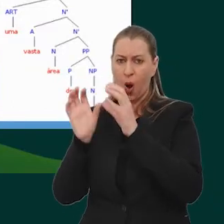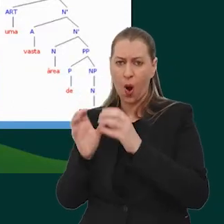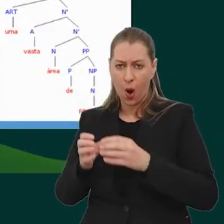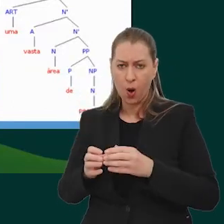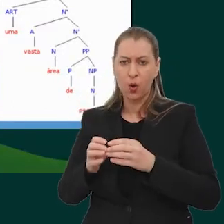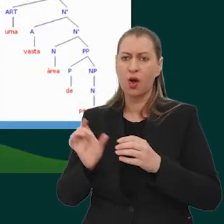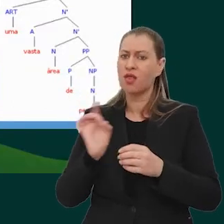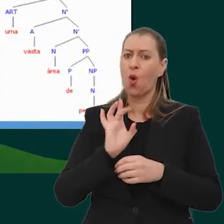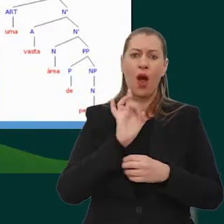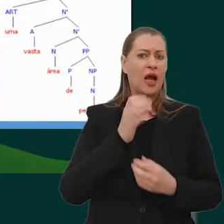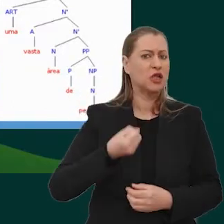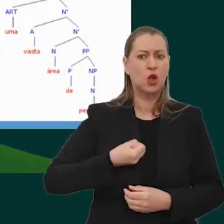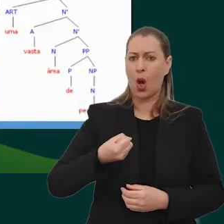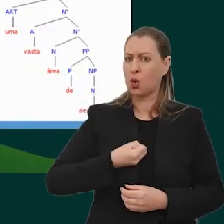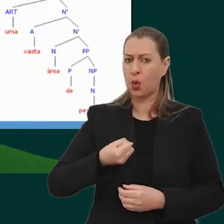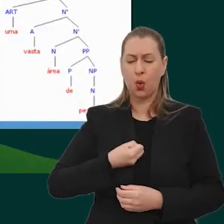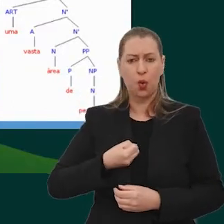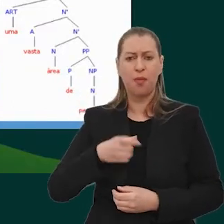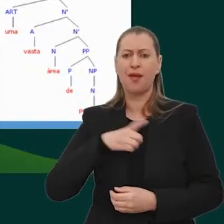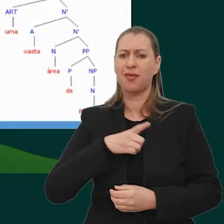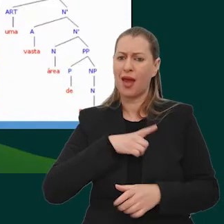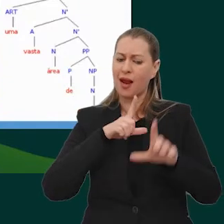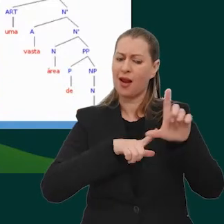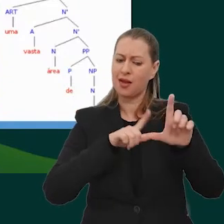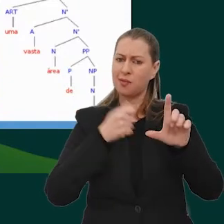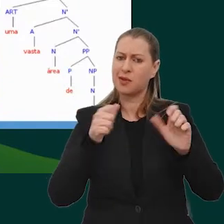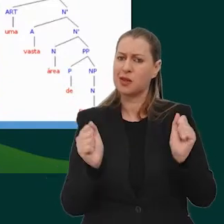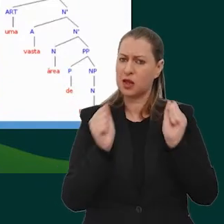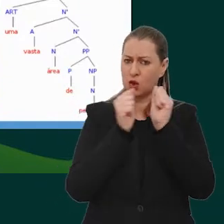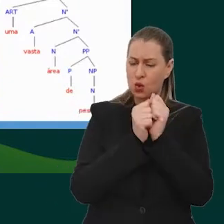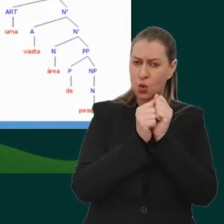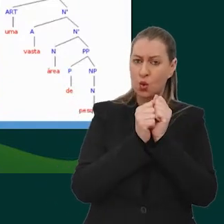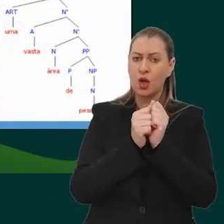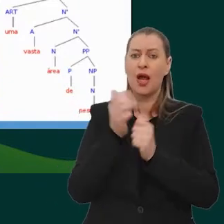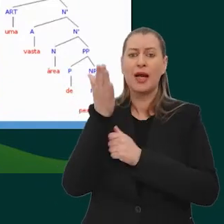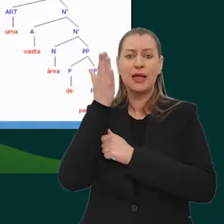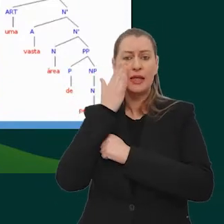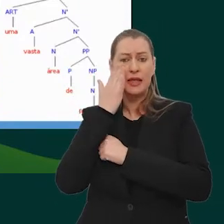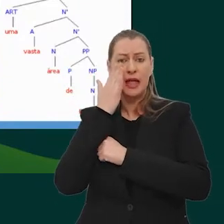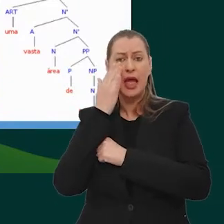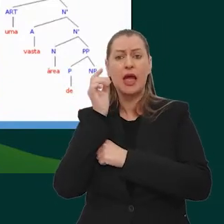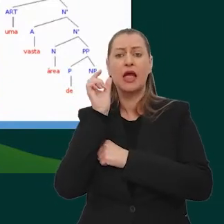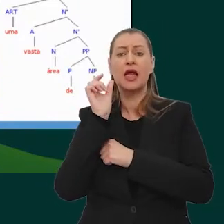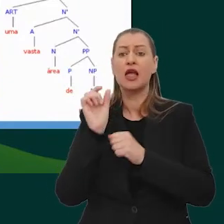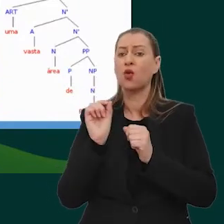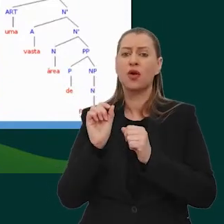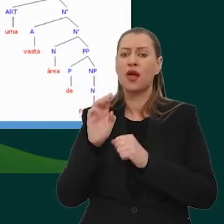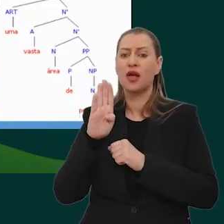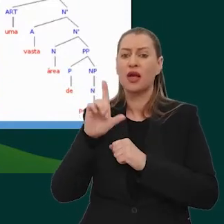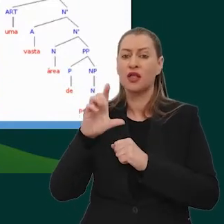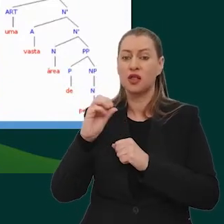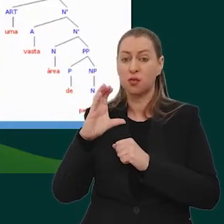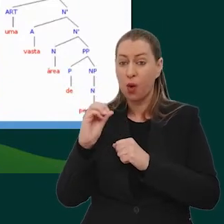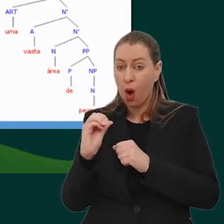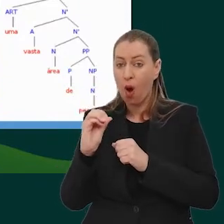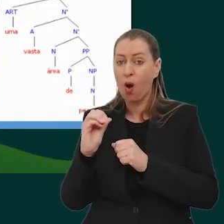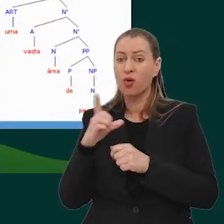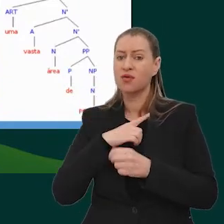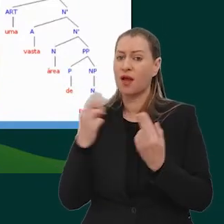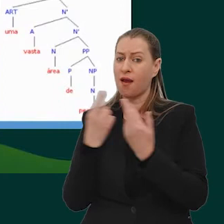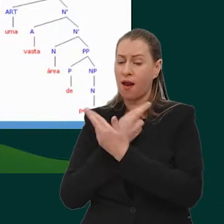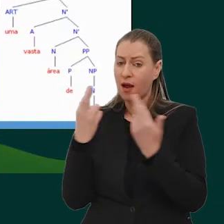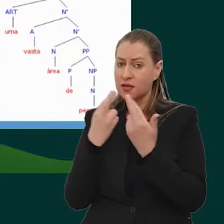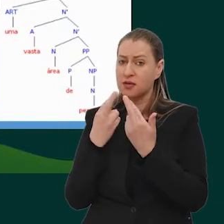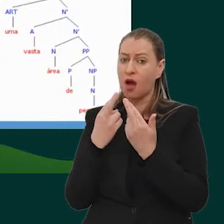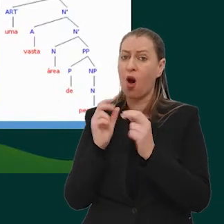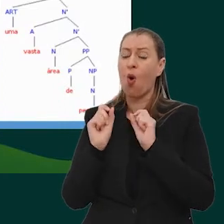que eu tenho que deixar eles algumas letras juntas, né? Que esses blocos às vezes têm correlações, então às vezes as